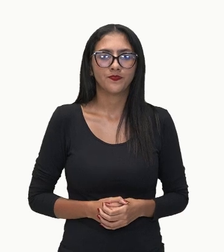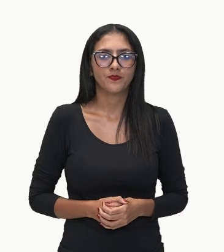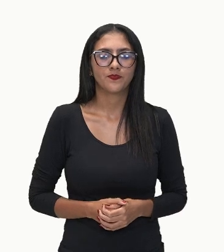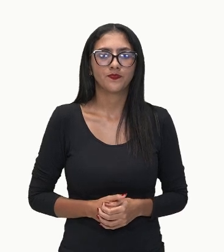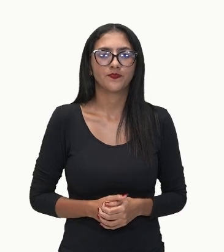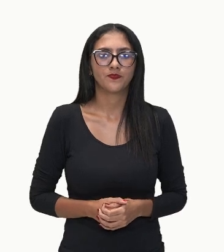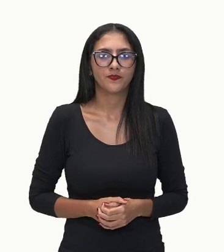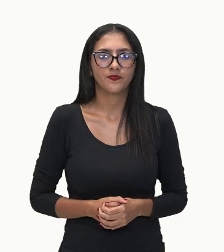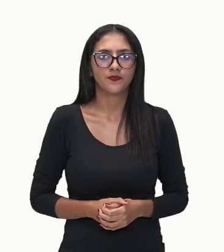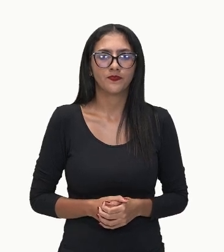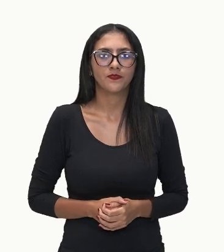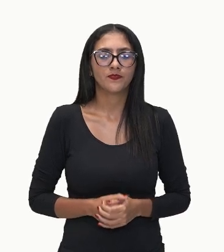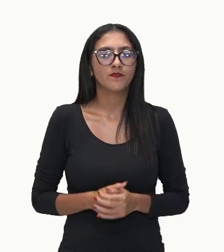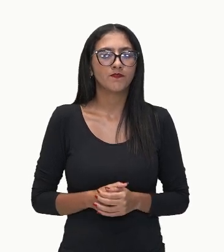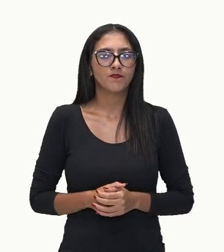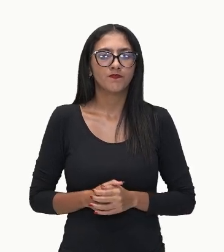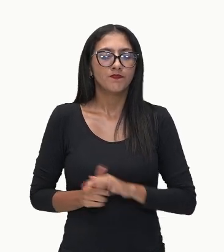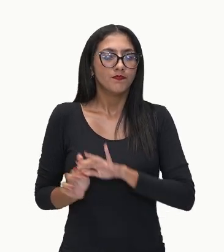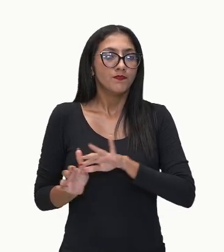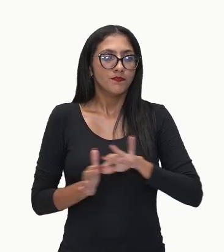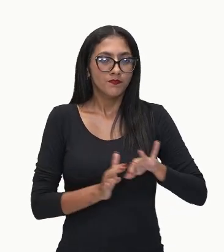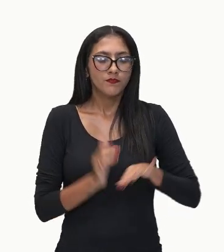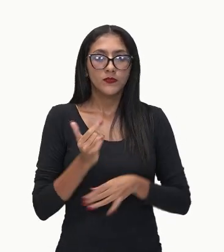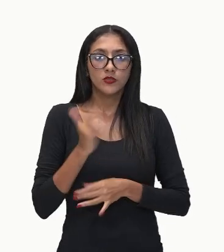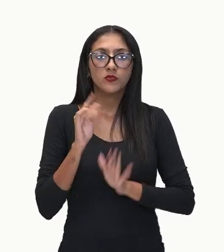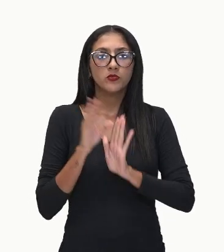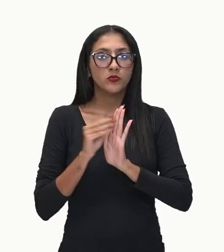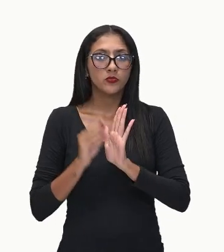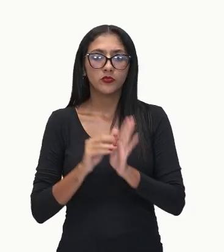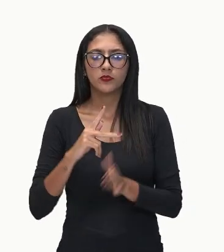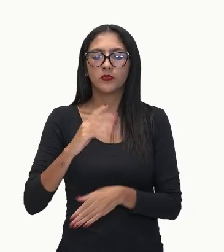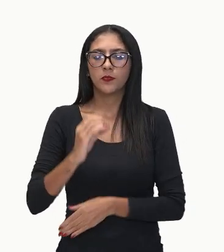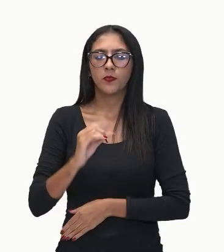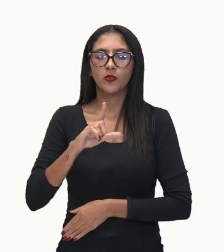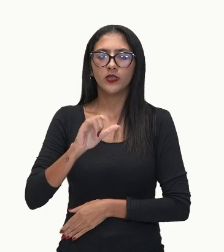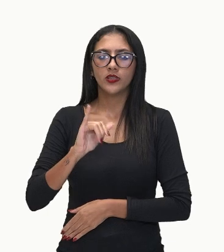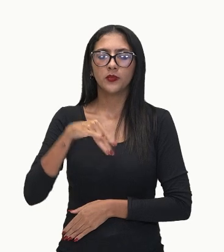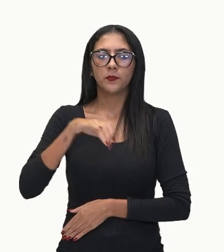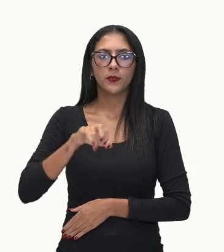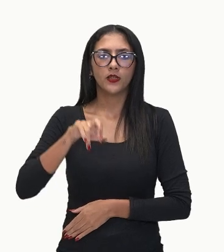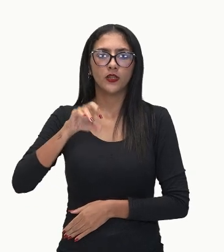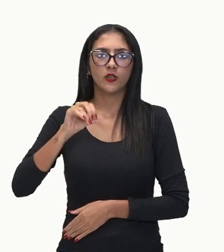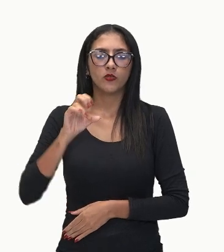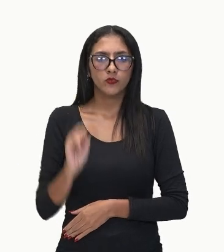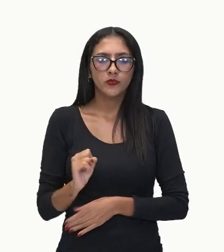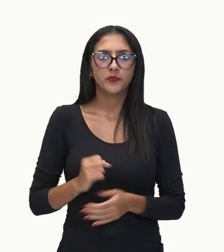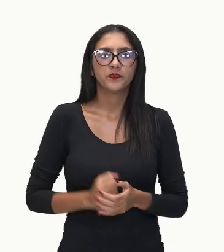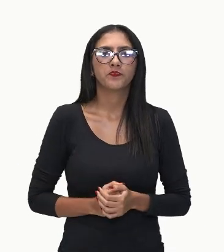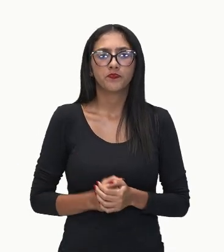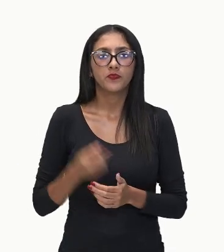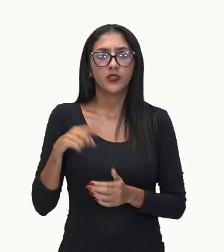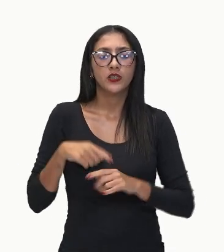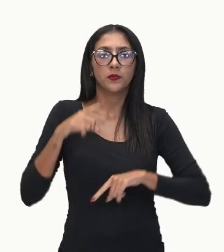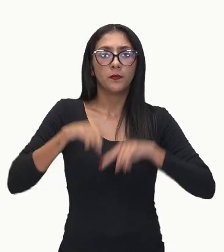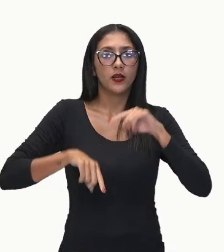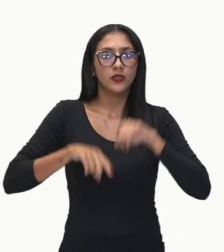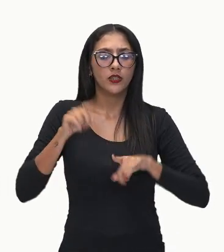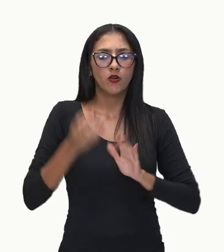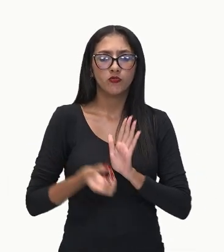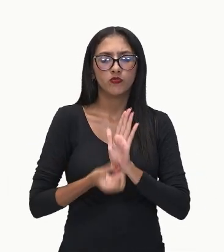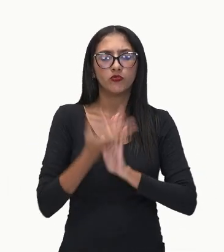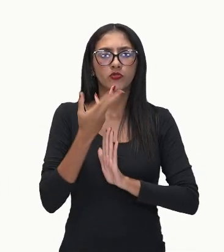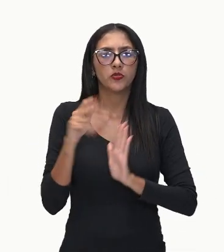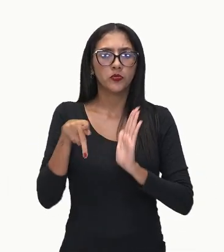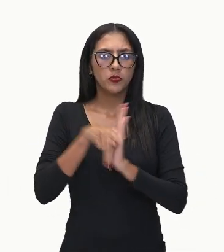Agora a gente vai falar sobre os polímeros sintéticos. São aqueles que são produzidos pelo homem,